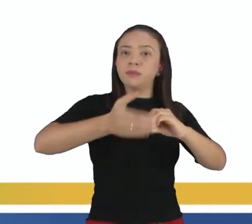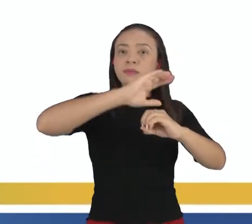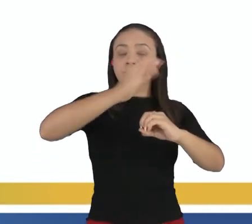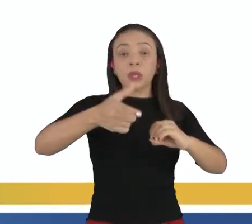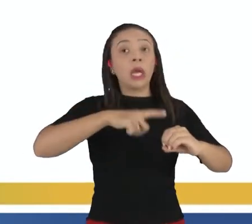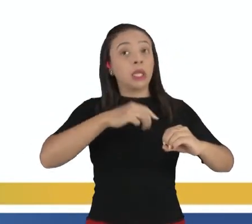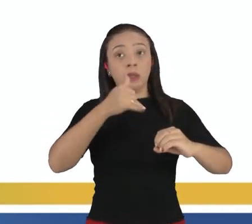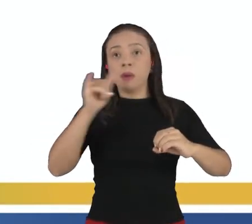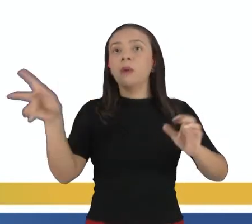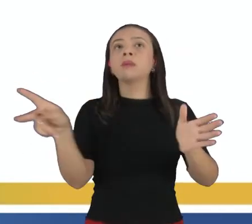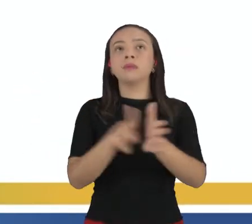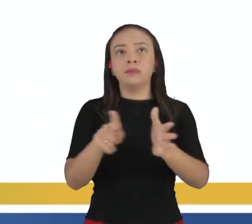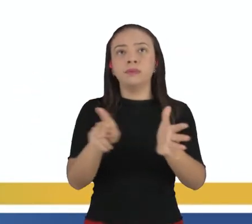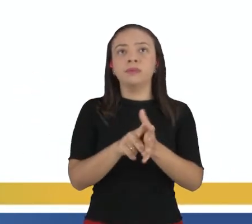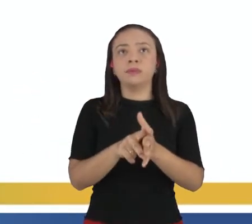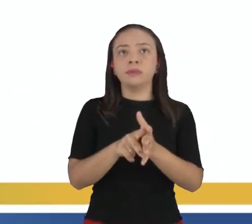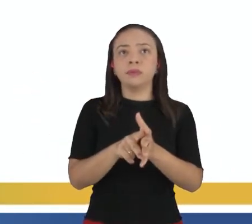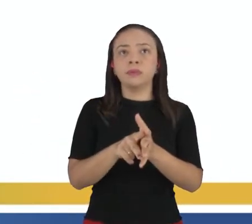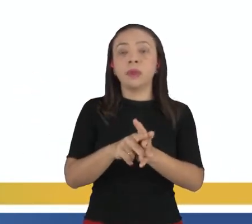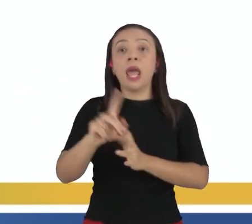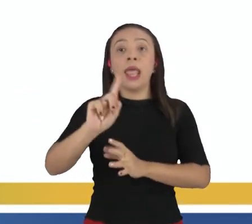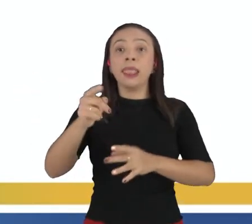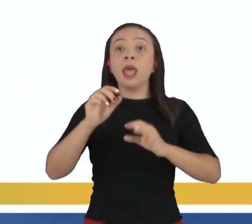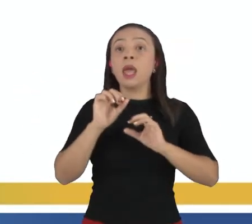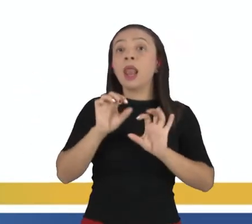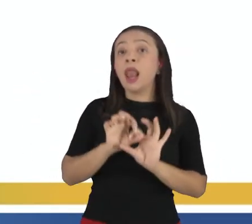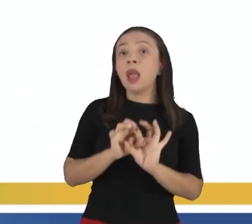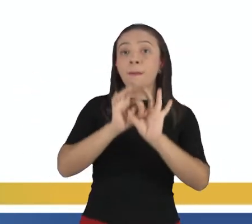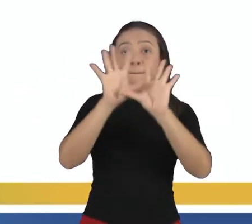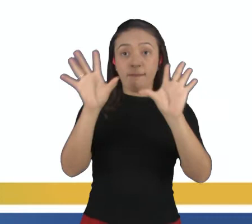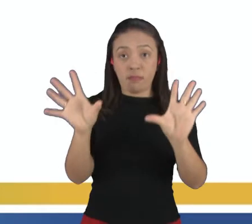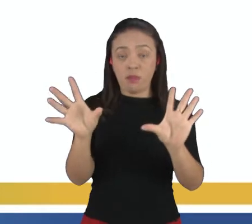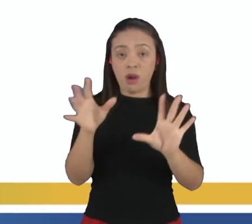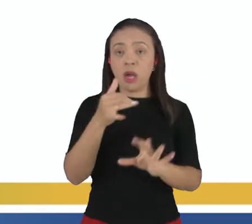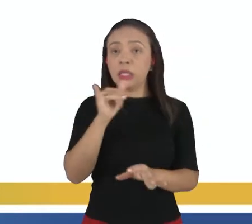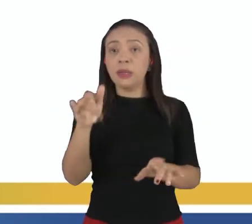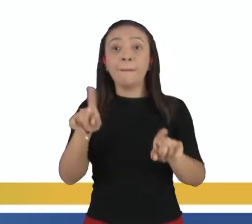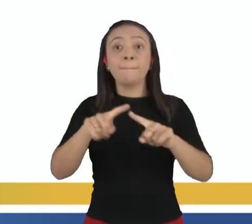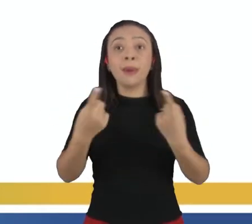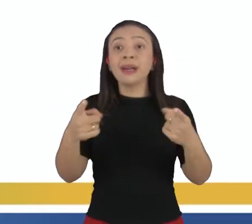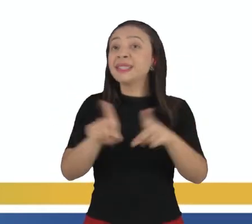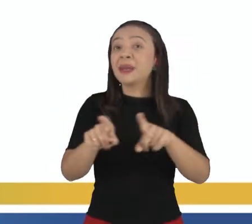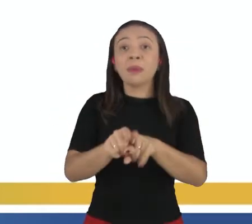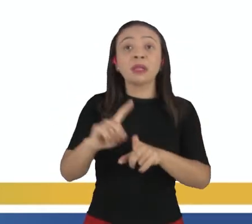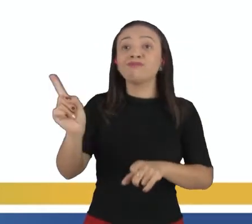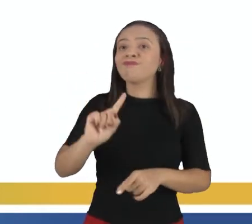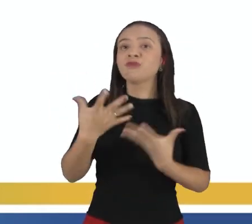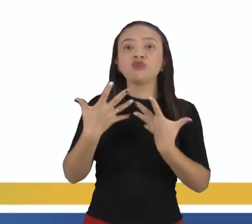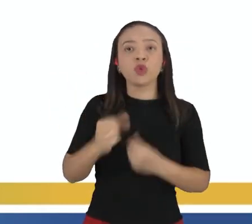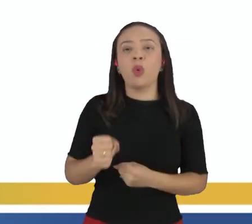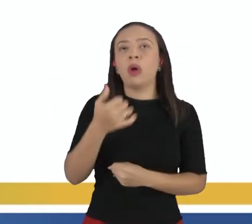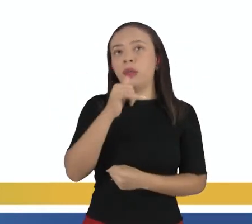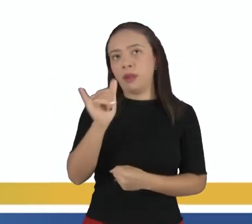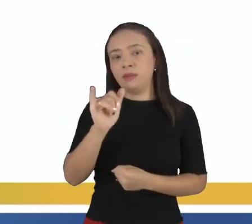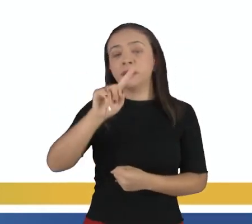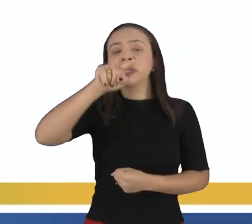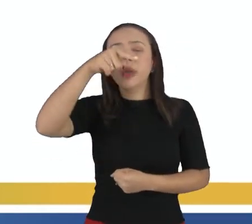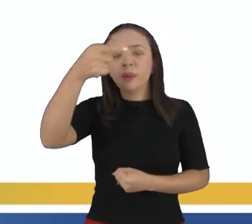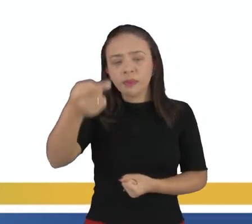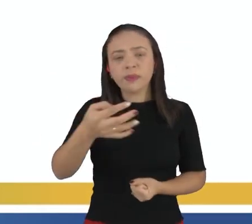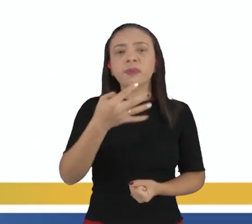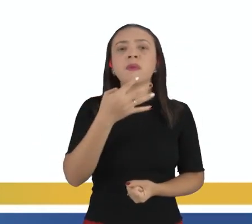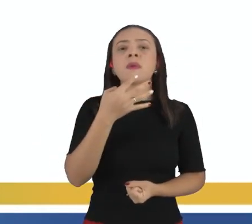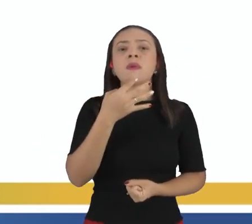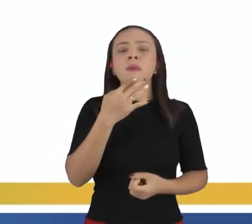sem emitir e nem absorver energia. E essas órbitas, que mais tarde a gente vai conhecer como níveis de energia